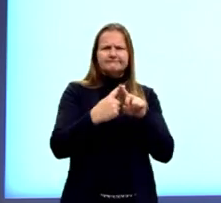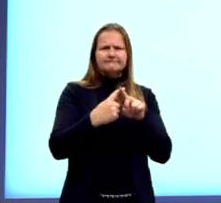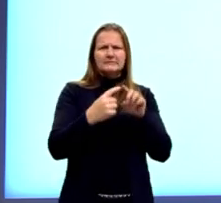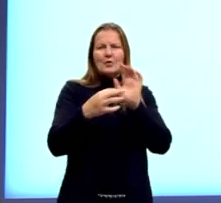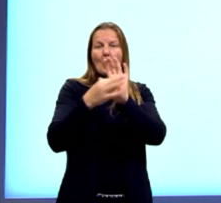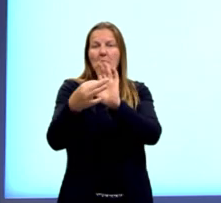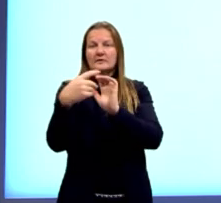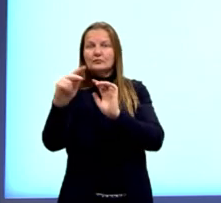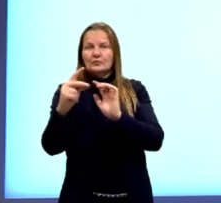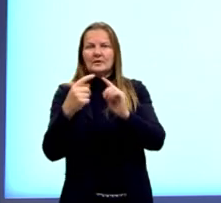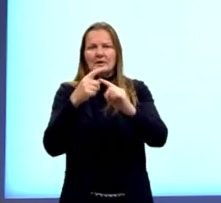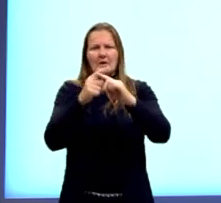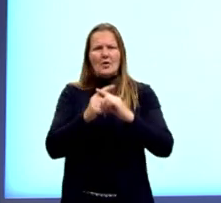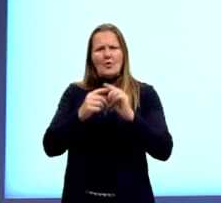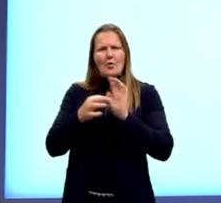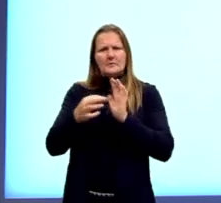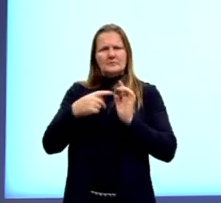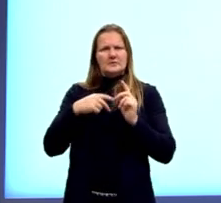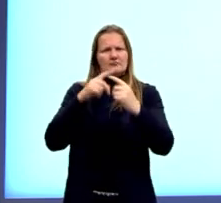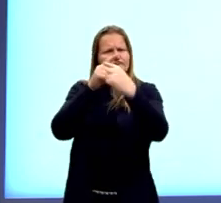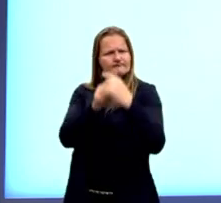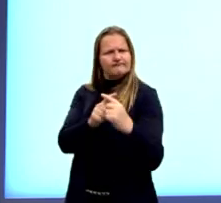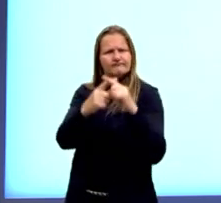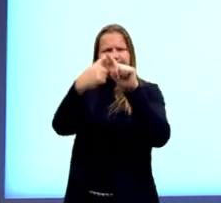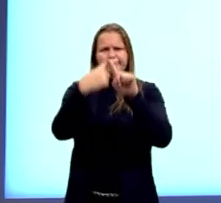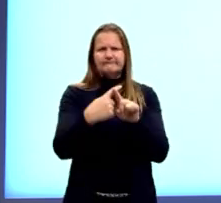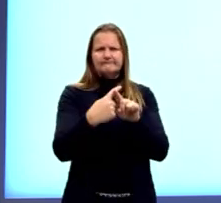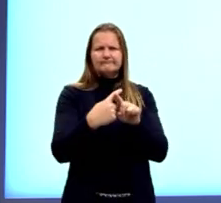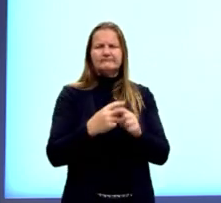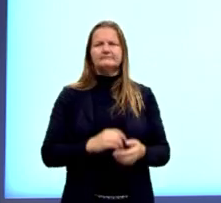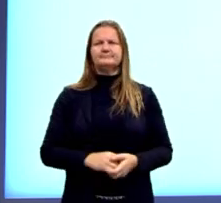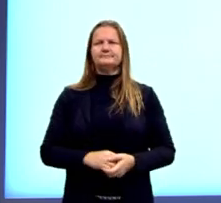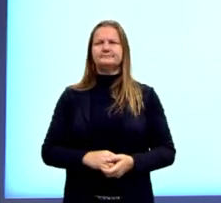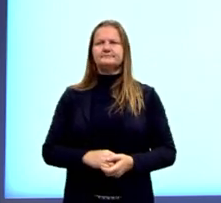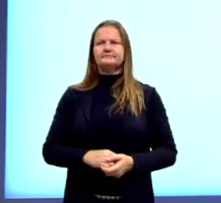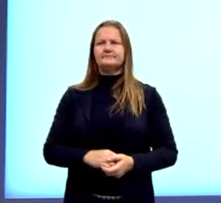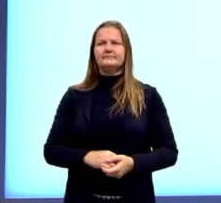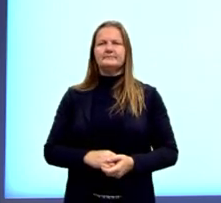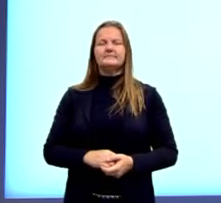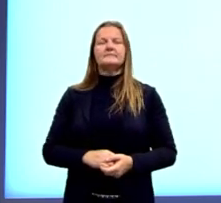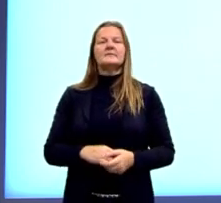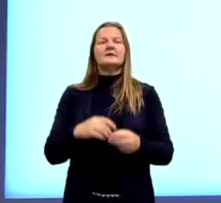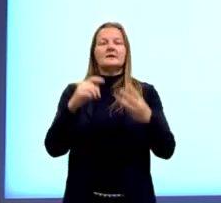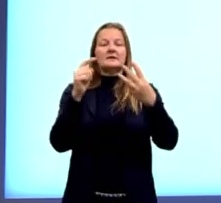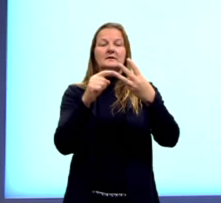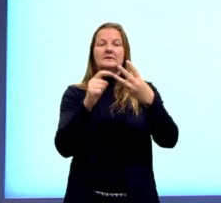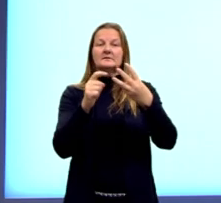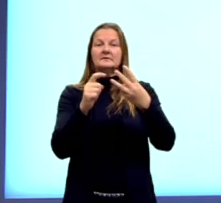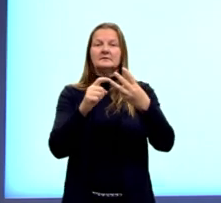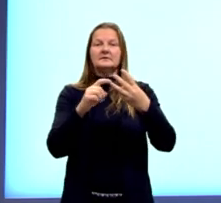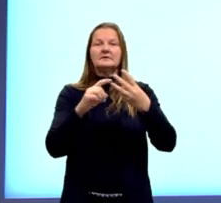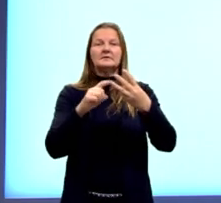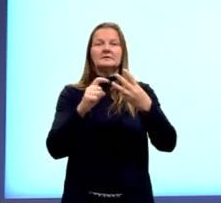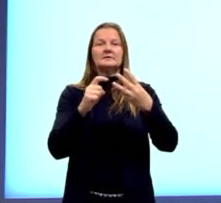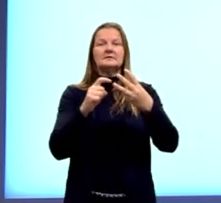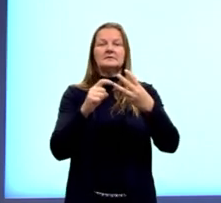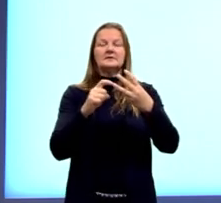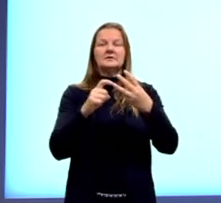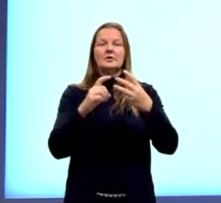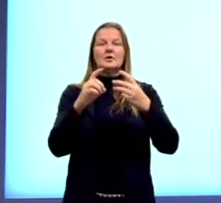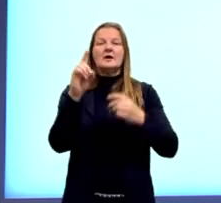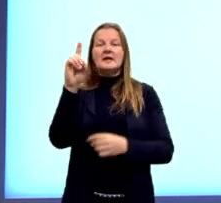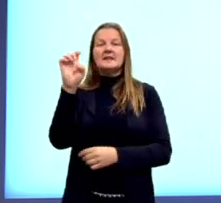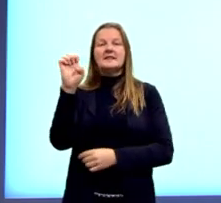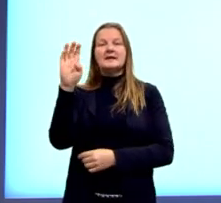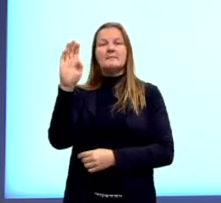determinada posição que são apresenta um argumento contrário eu preciso contestar aquele argumento anterior e o segundo aliás e